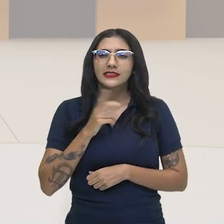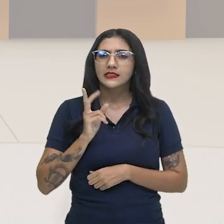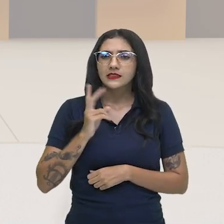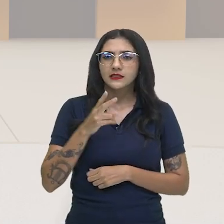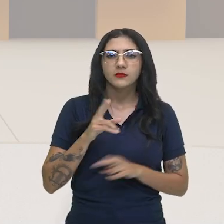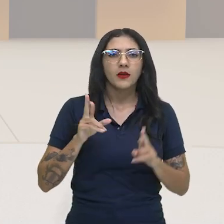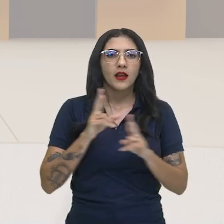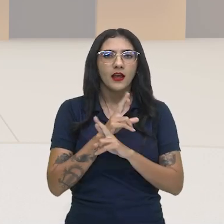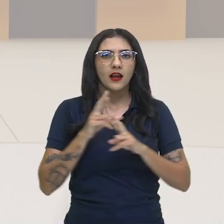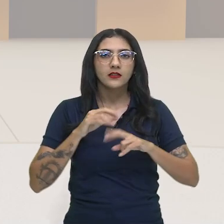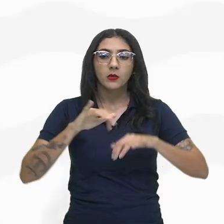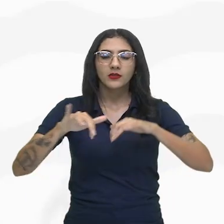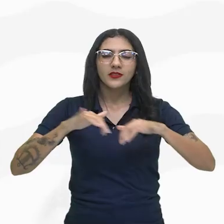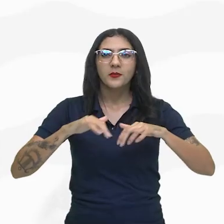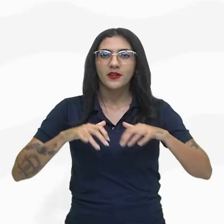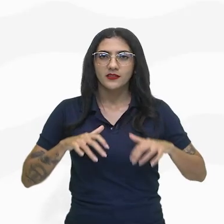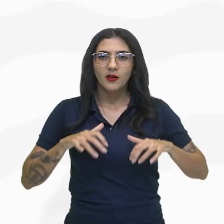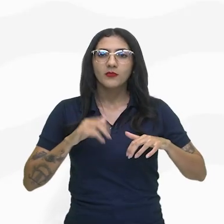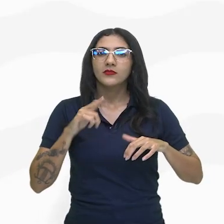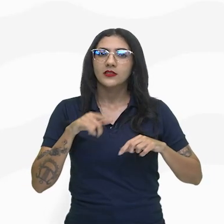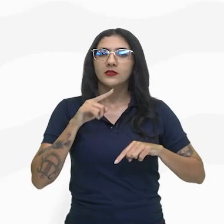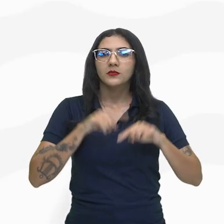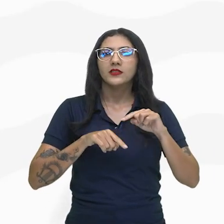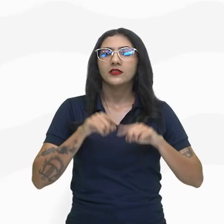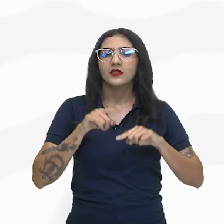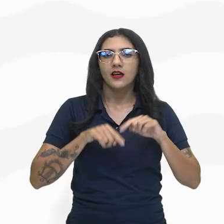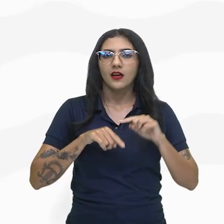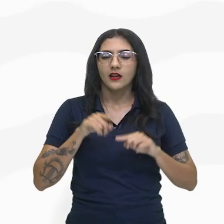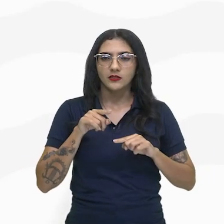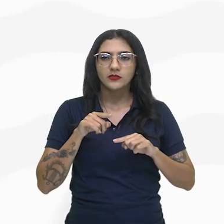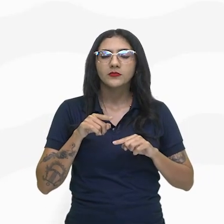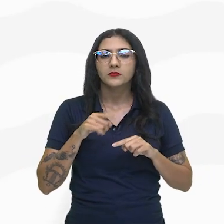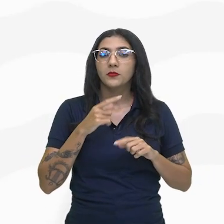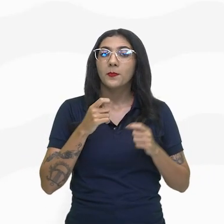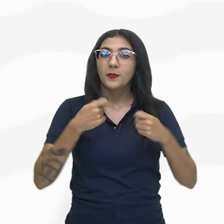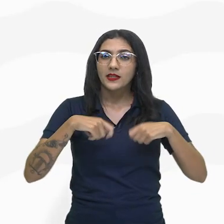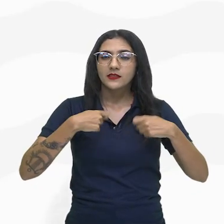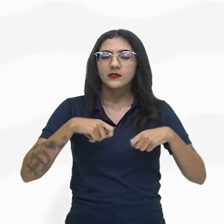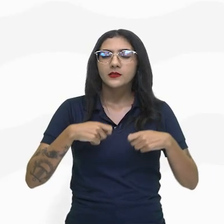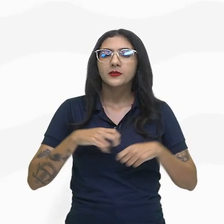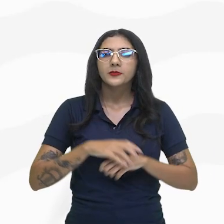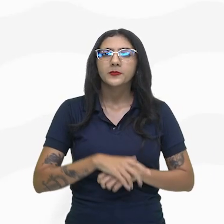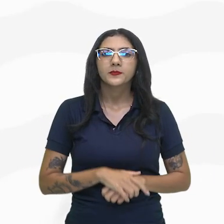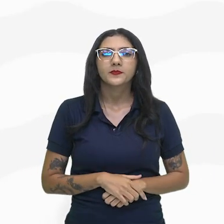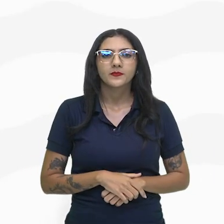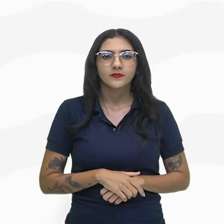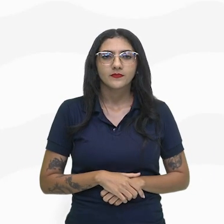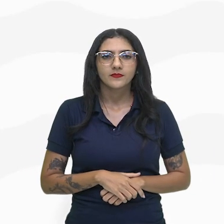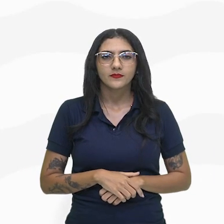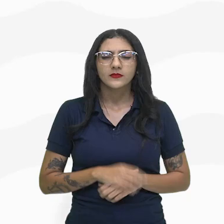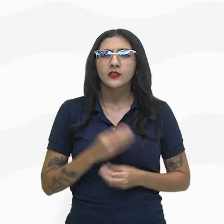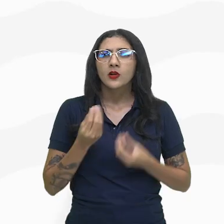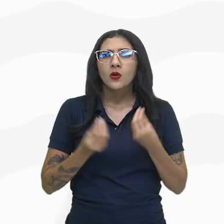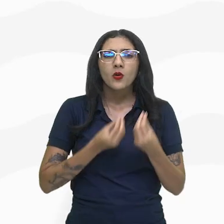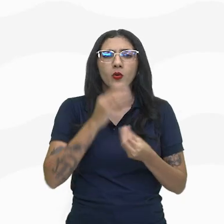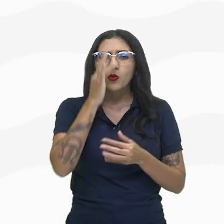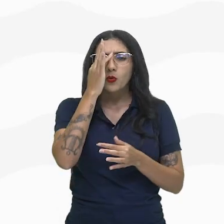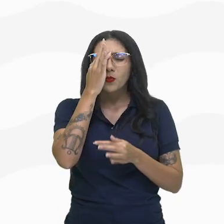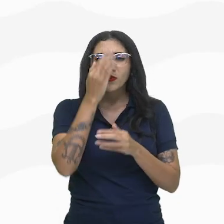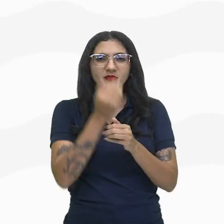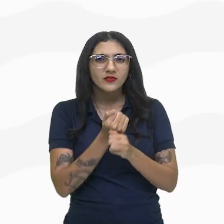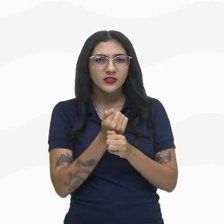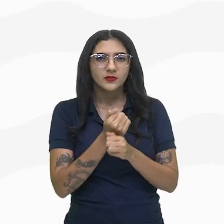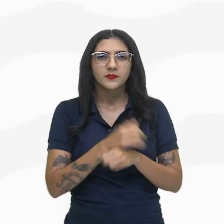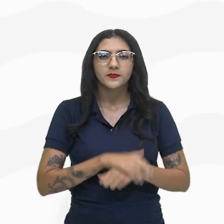envolvida com a separação de materiais. A gente separa os materiais para essa reciclagem. Então, como é que a física age na